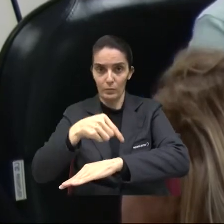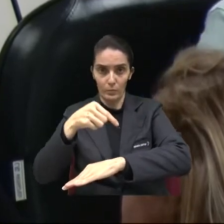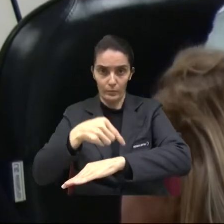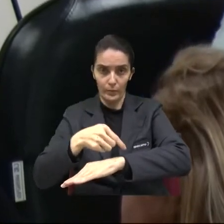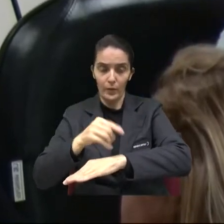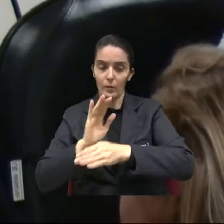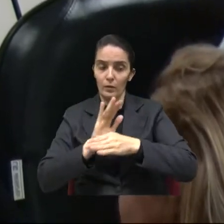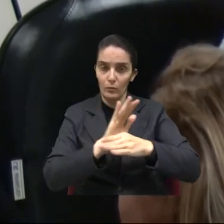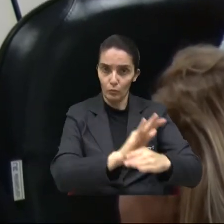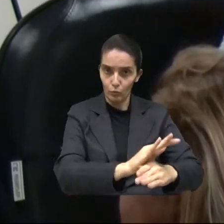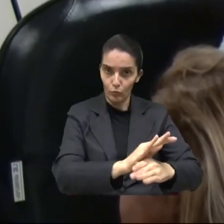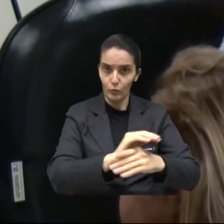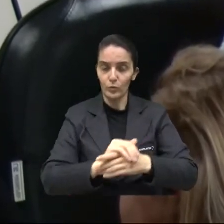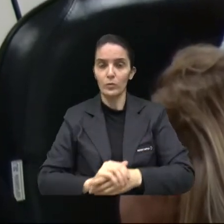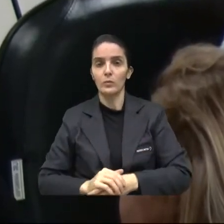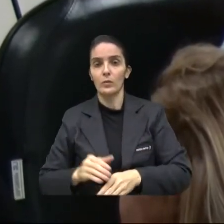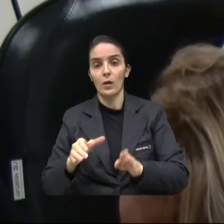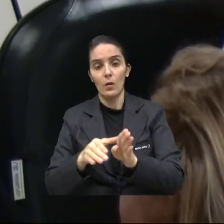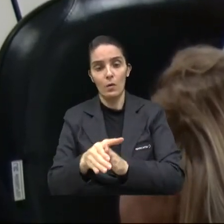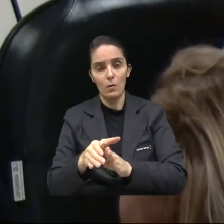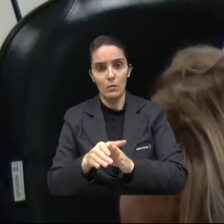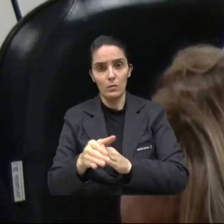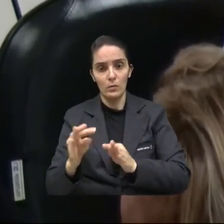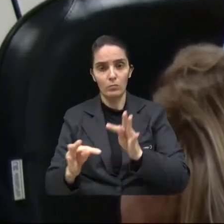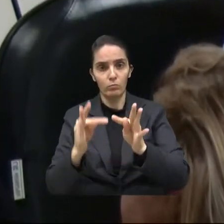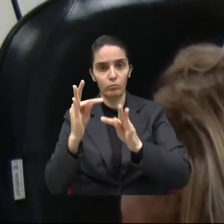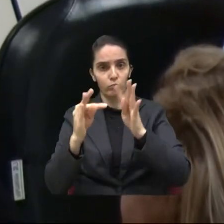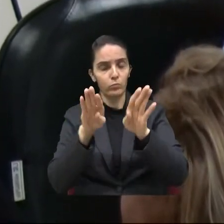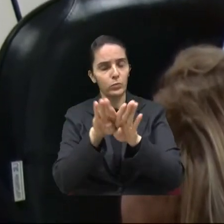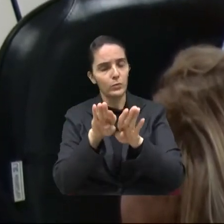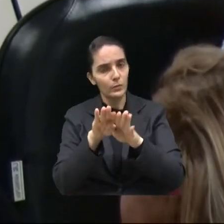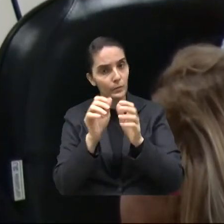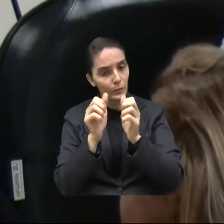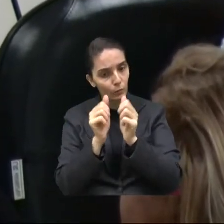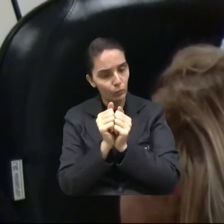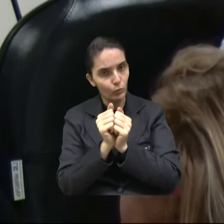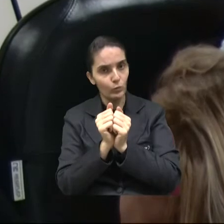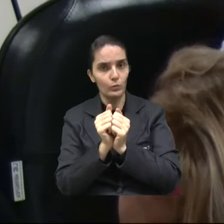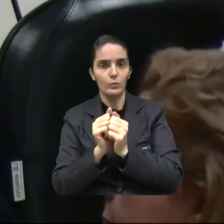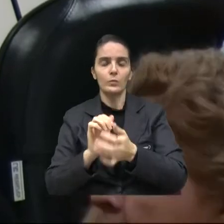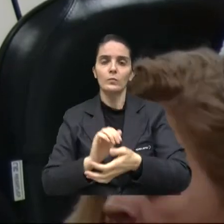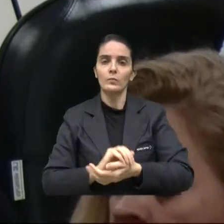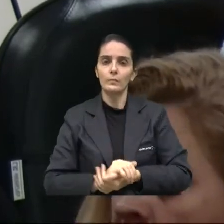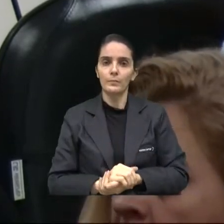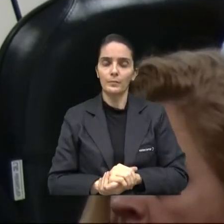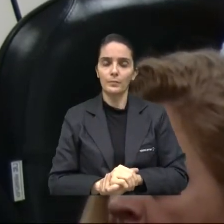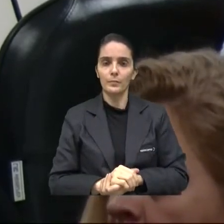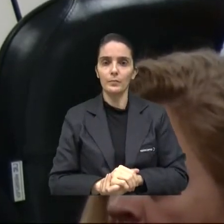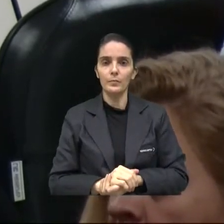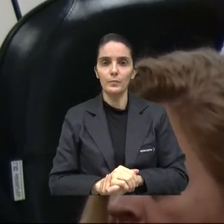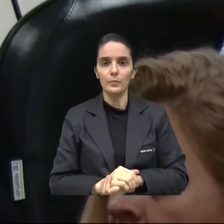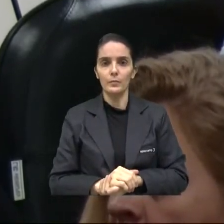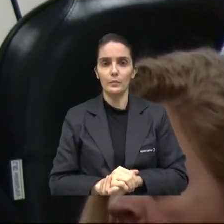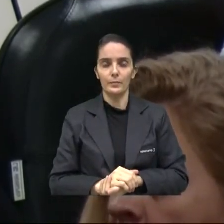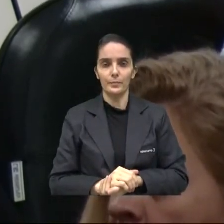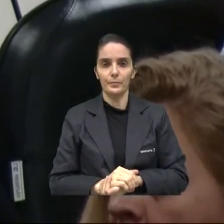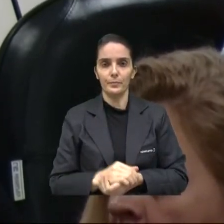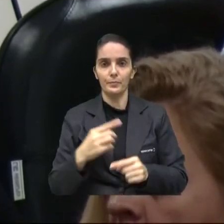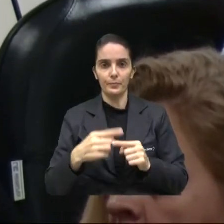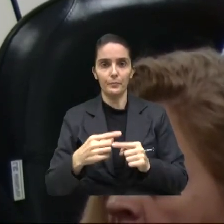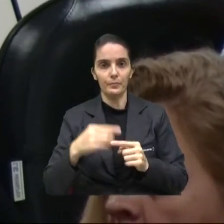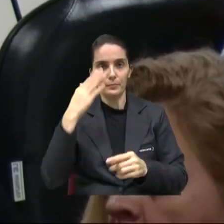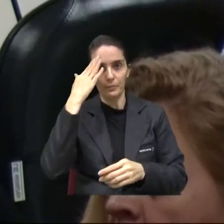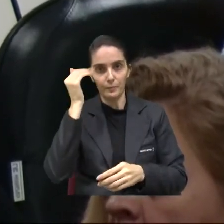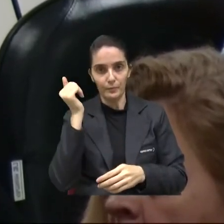Conselho Tutelar estejam envolvidos nesta ação, porque sabemos